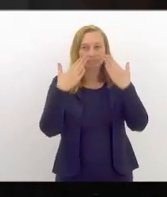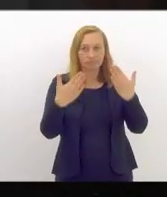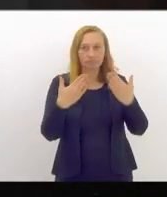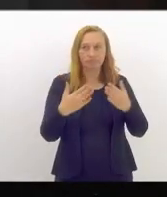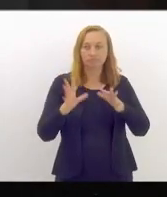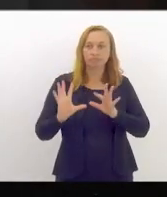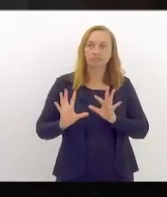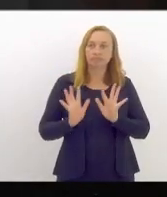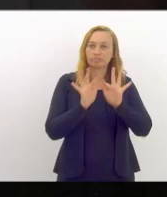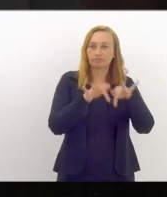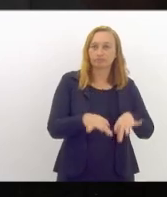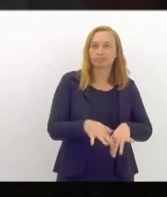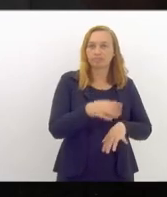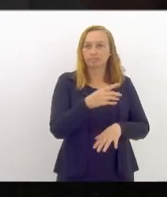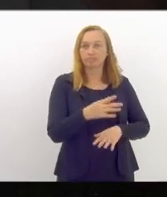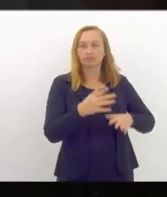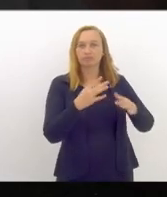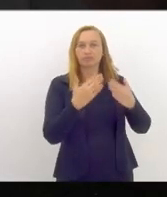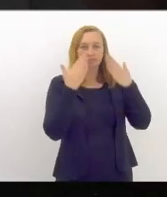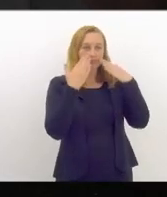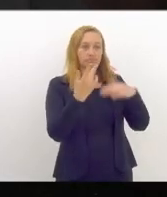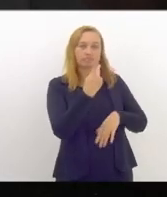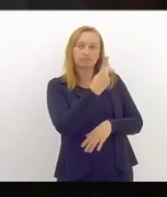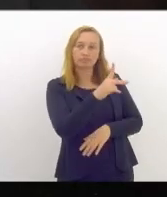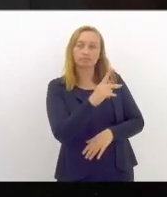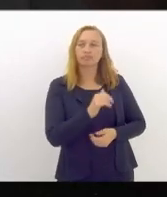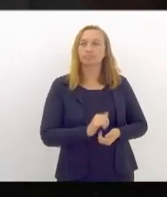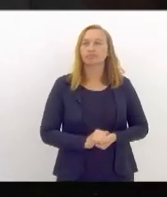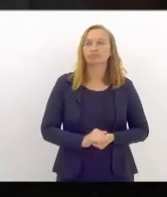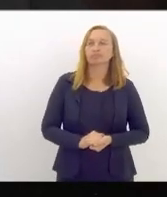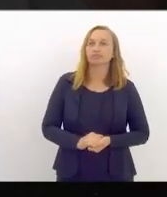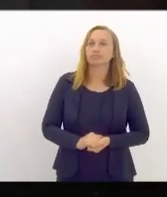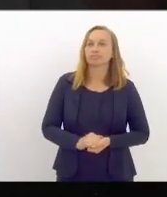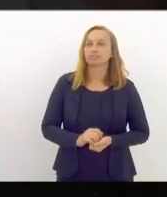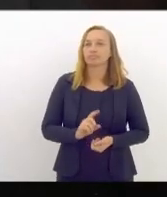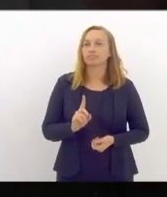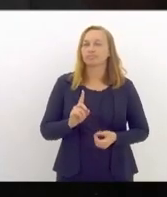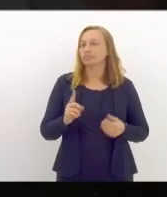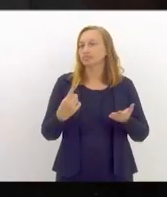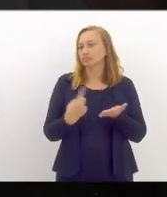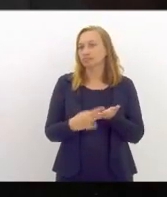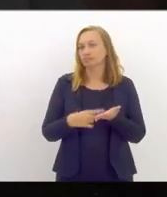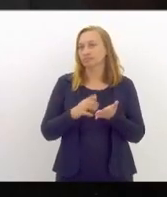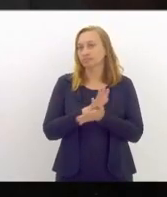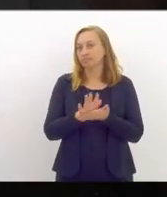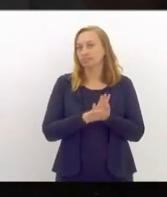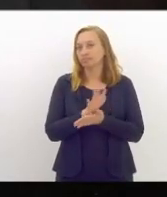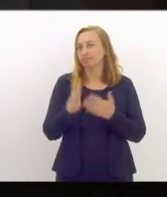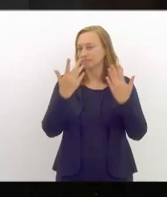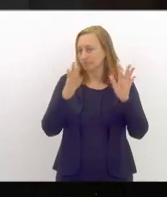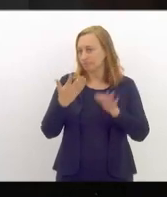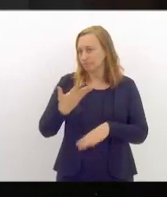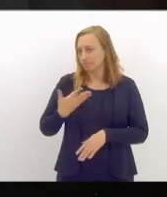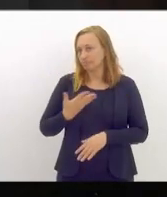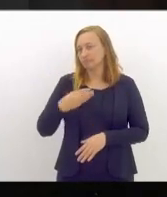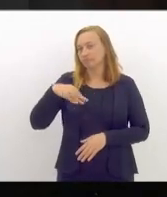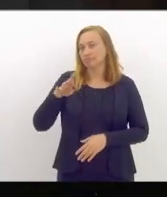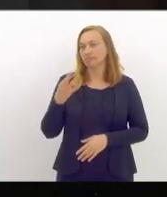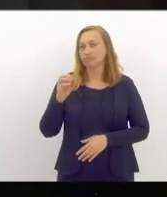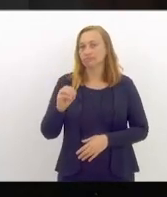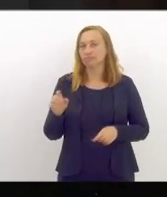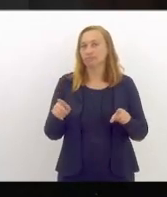complementar apresentação do Fábio apesar de não ter sido nada combinado cumprimentar meu amigo Marcelo aqui